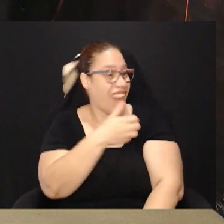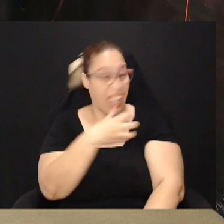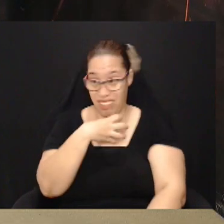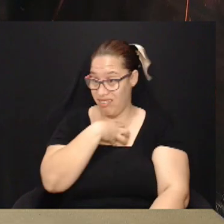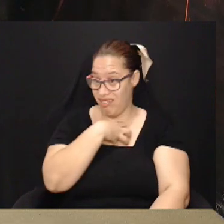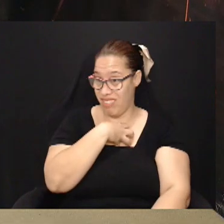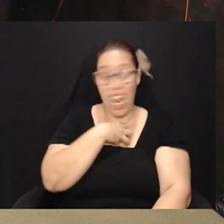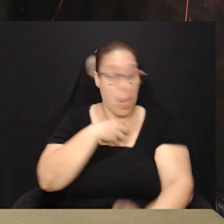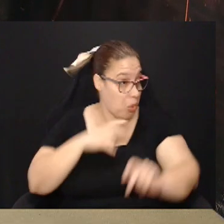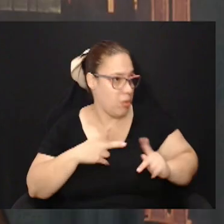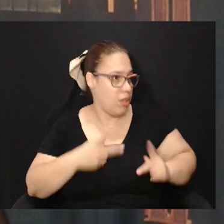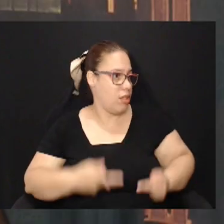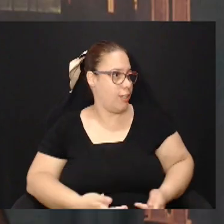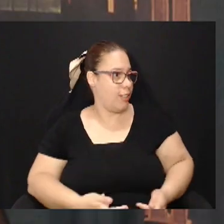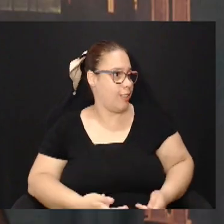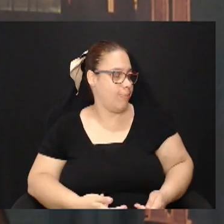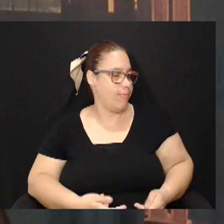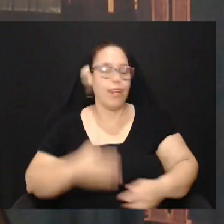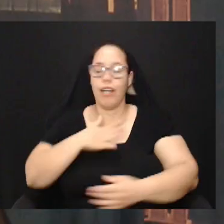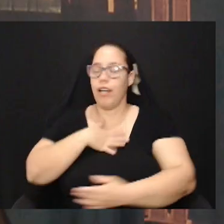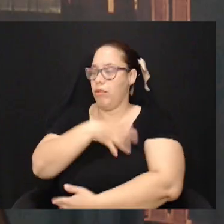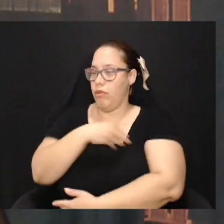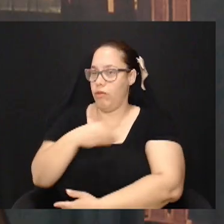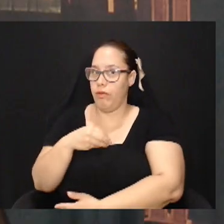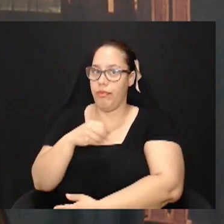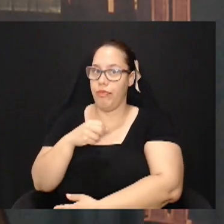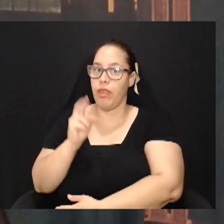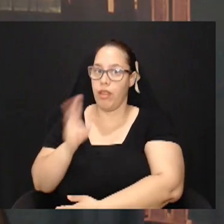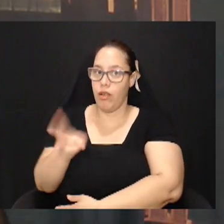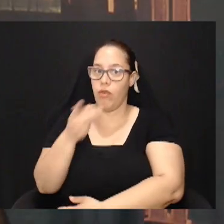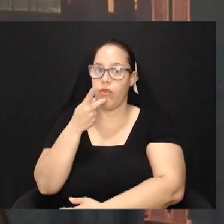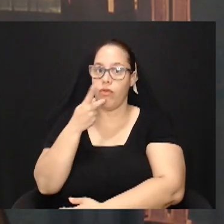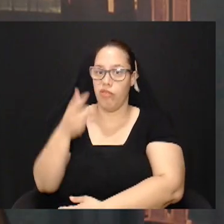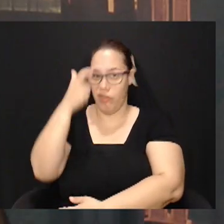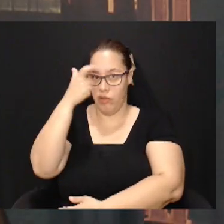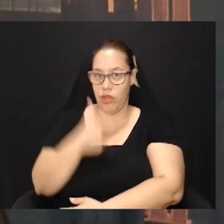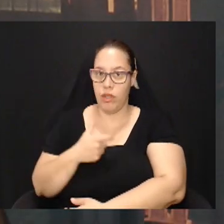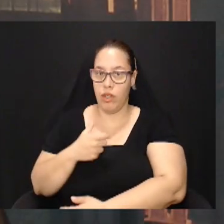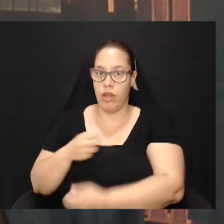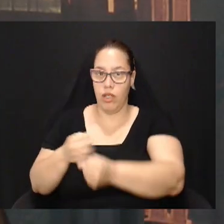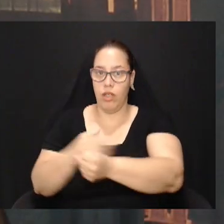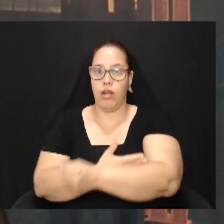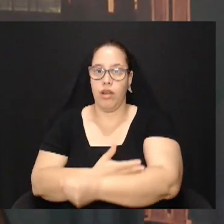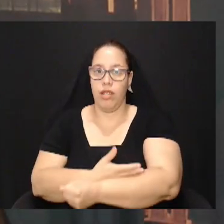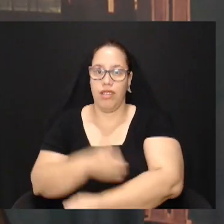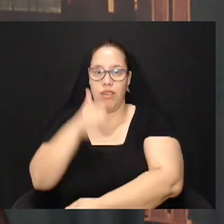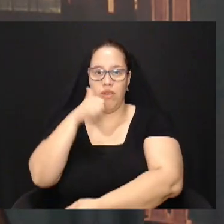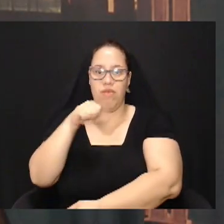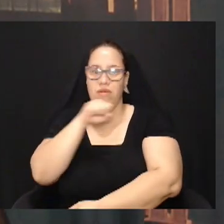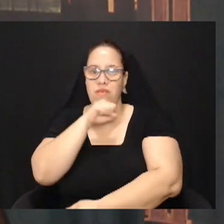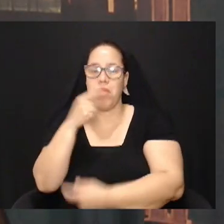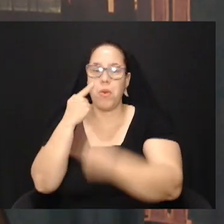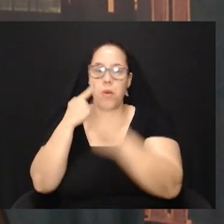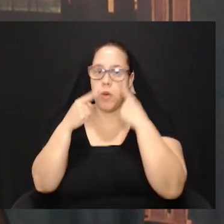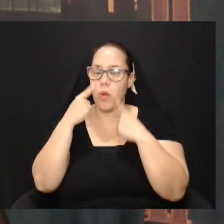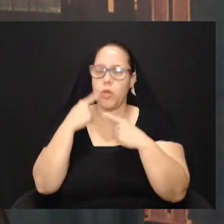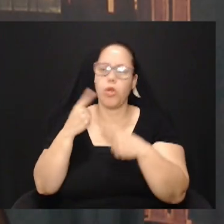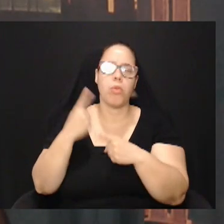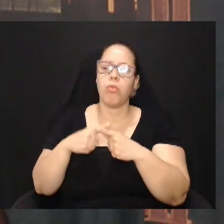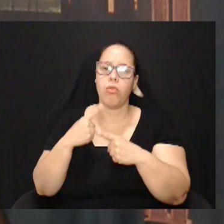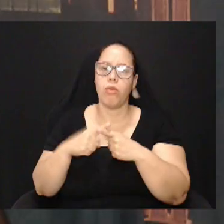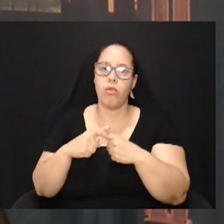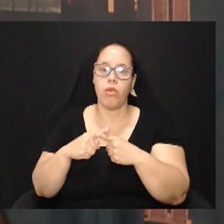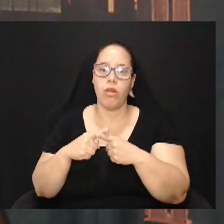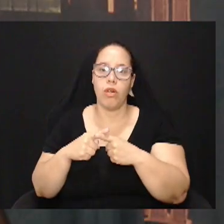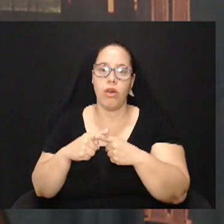né? A minha filha mais velha, ela sempre fala assim, eu sou uma pessoa muito emotiva, ela olha assim, mamãe, você tá chorando por quê? Mamãe tá chorando de